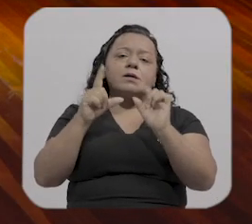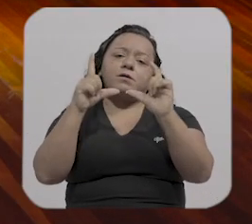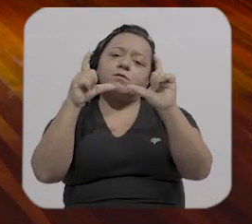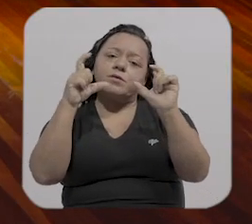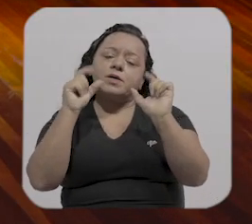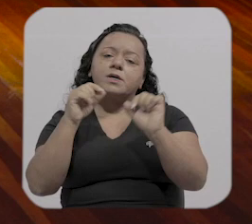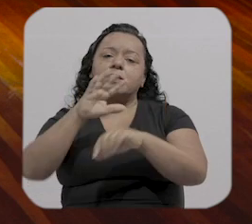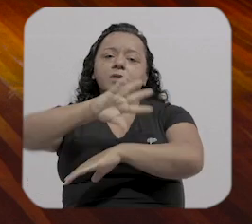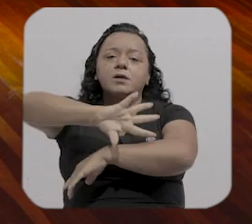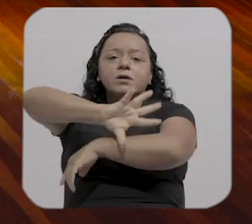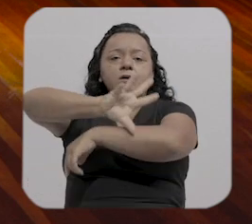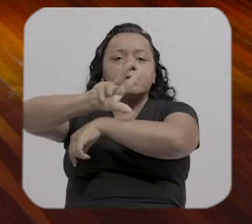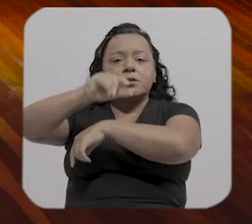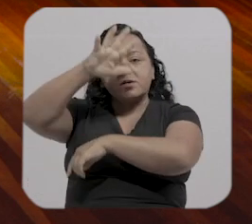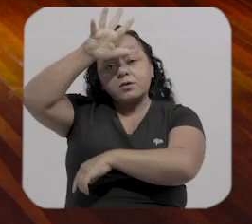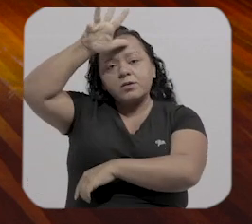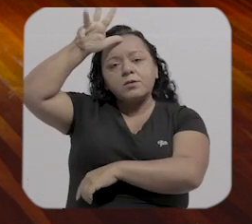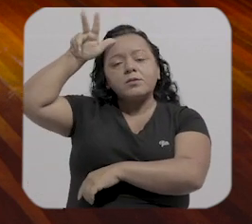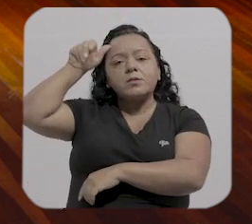foi o amazonense,